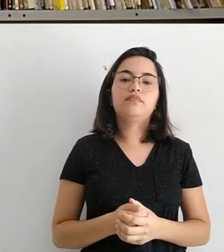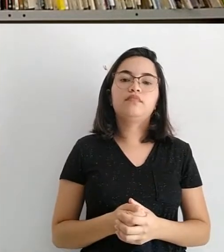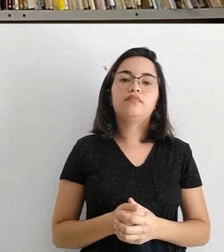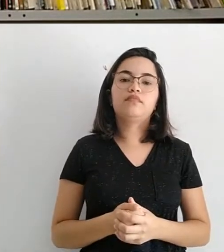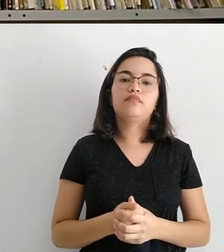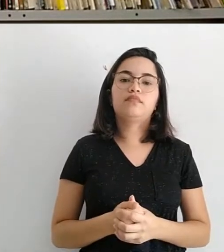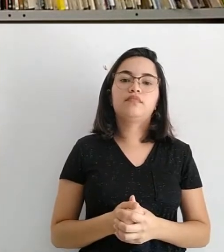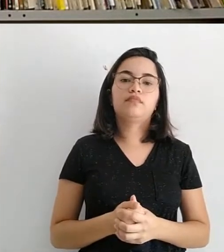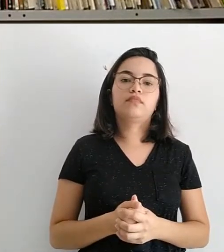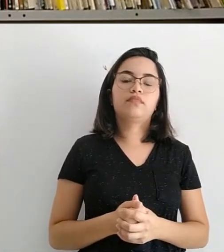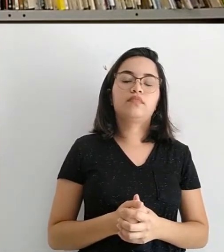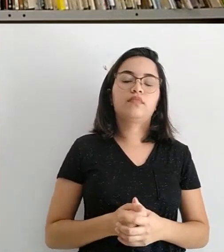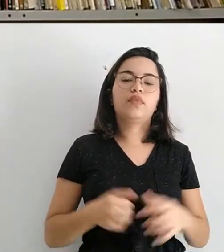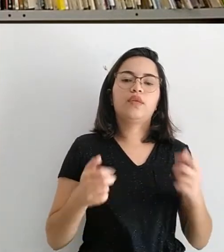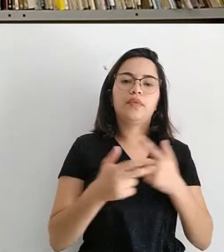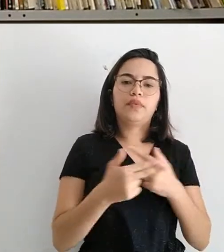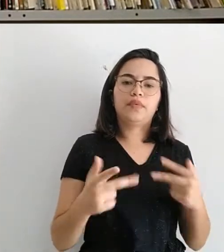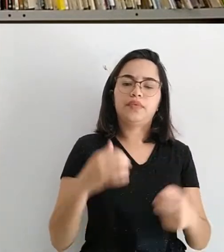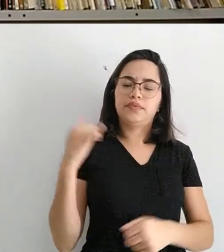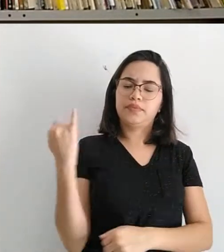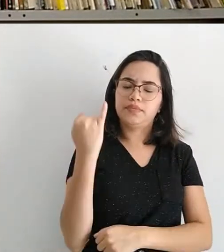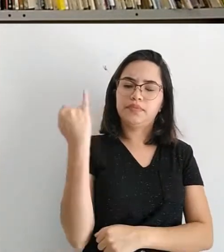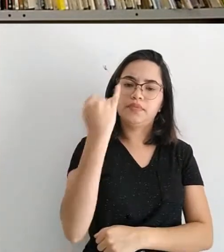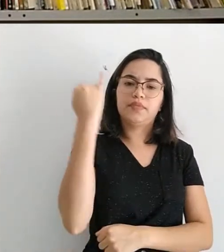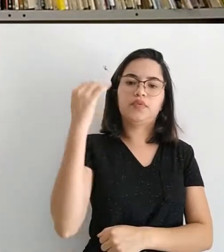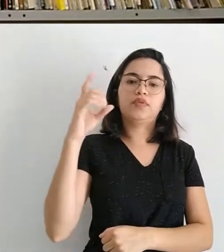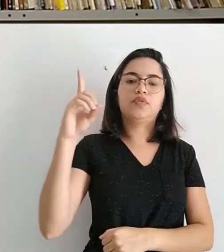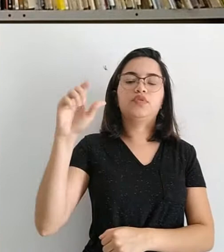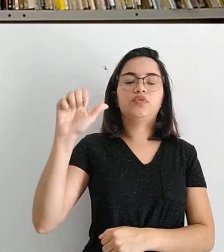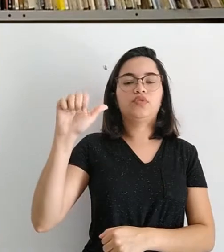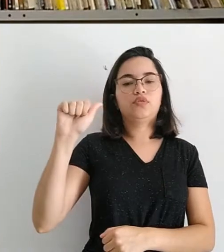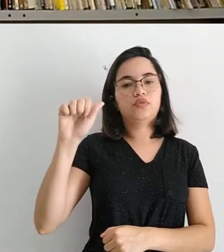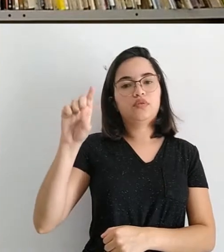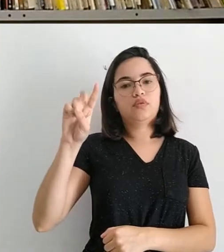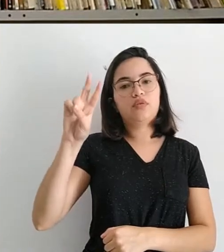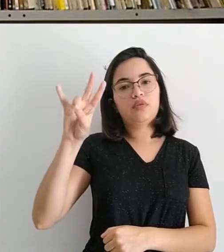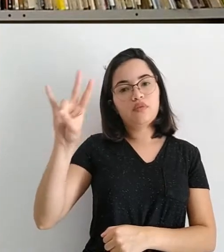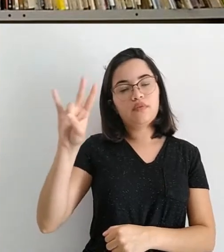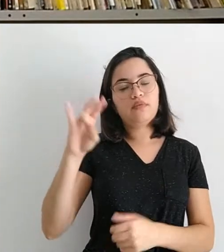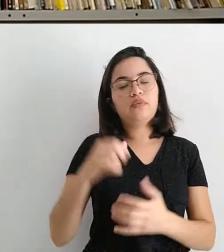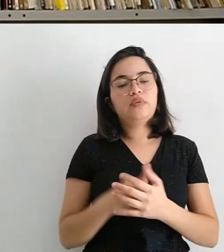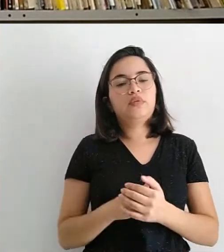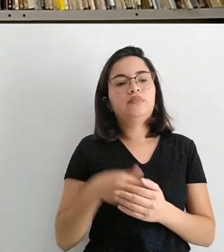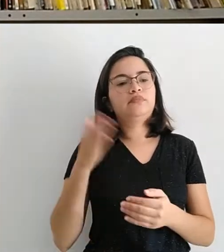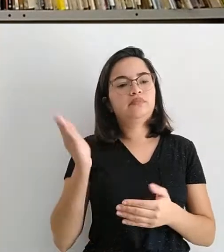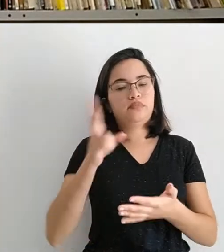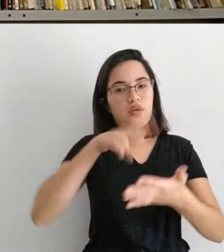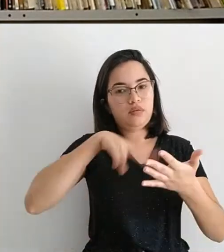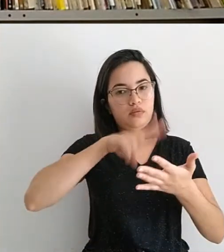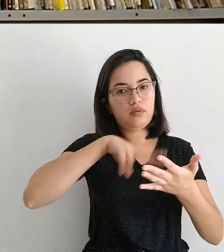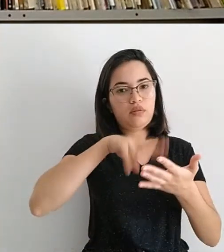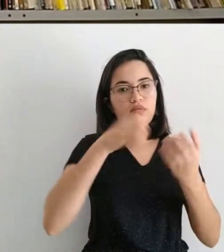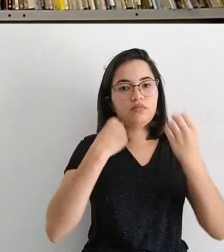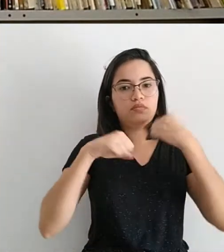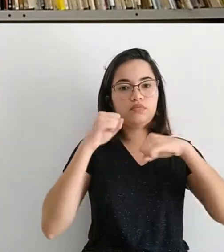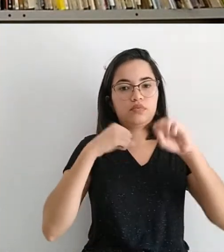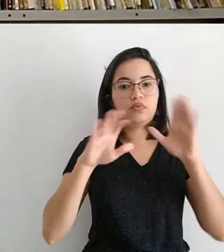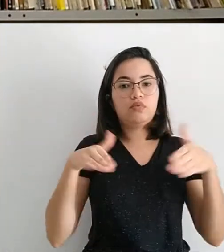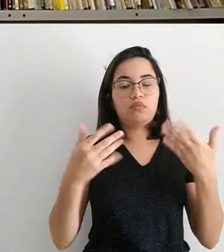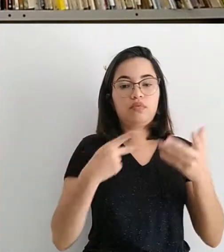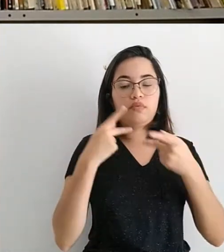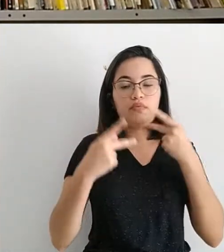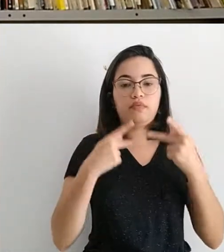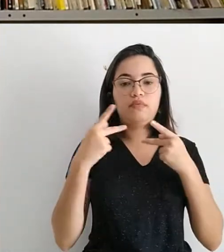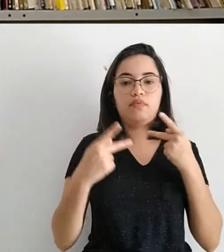Uma coisa muito importante sobre Davi, já lemos sobre o Salmo, quando ele